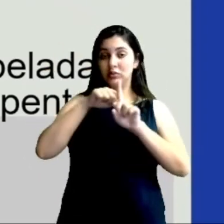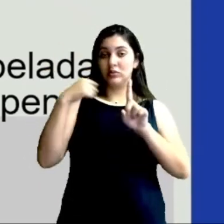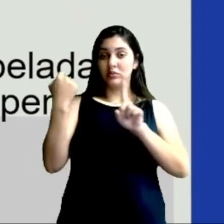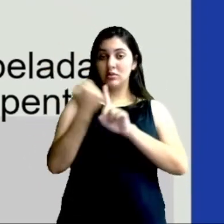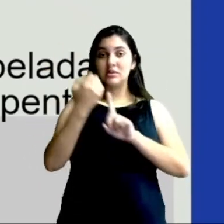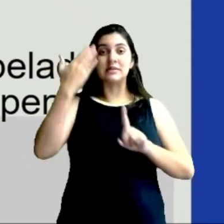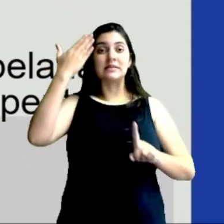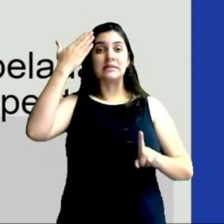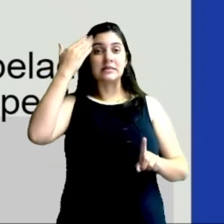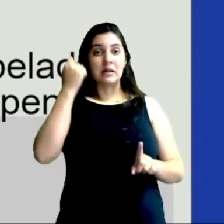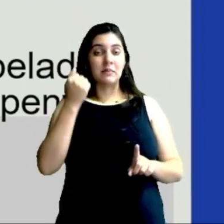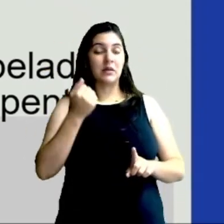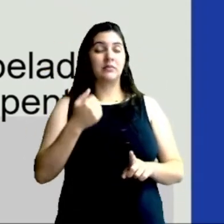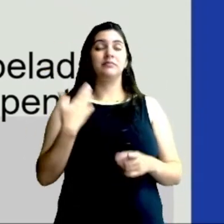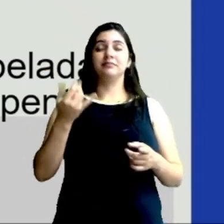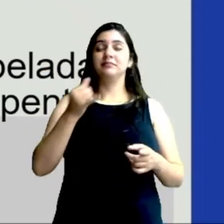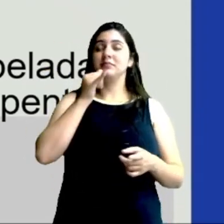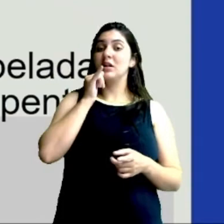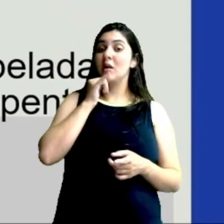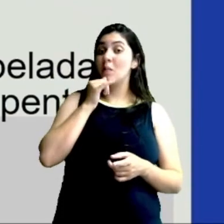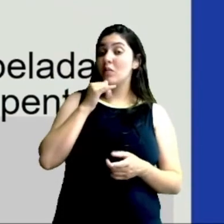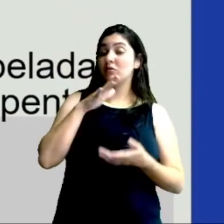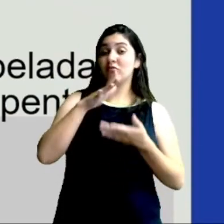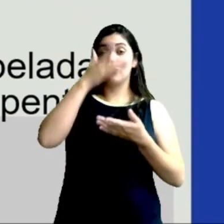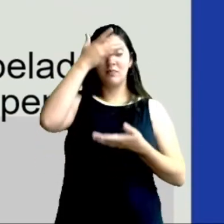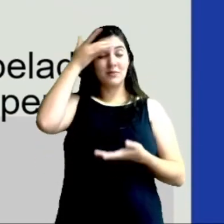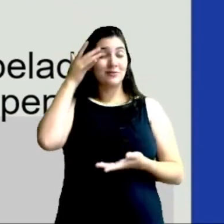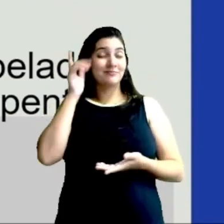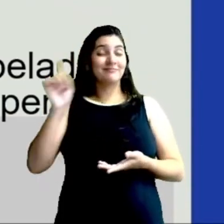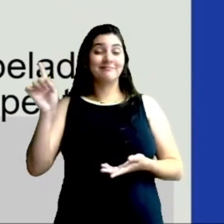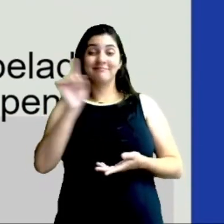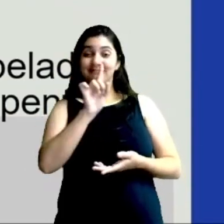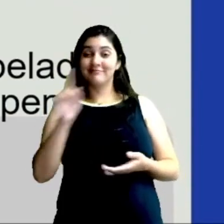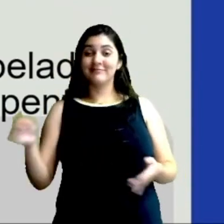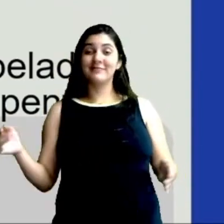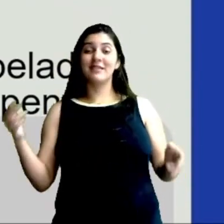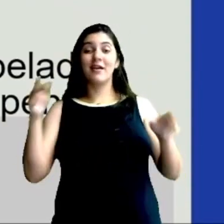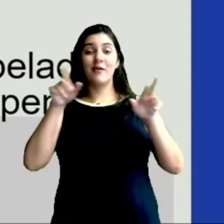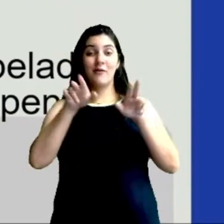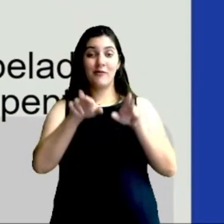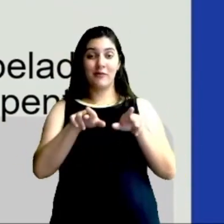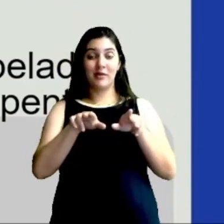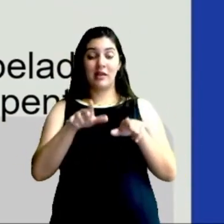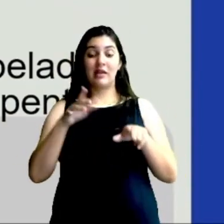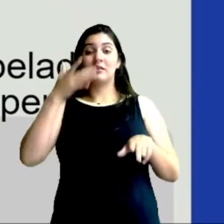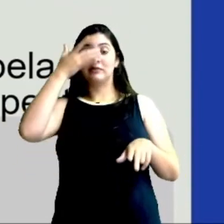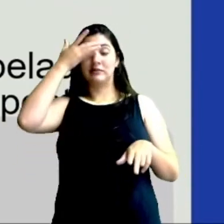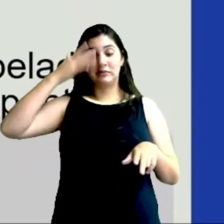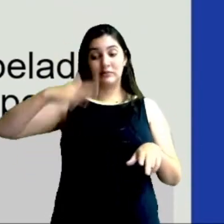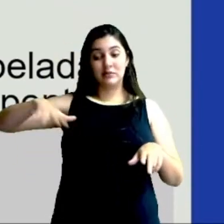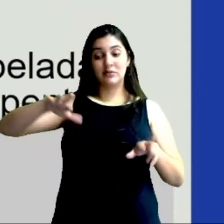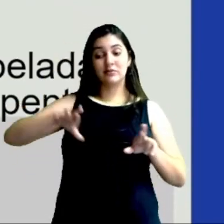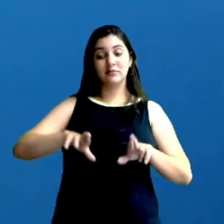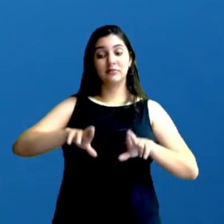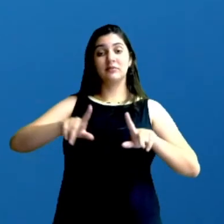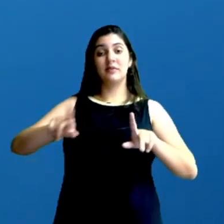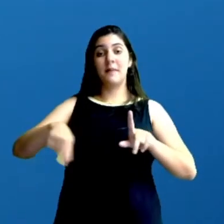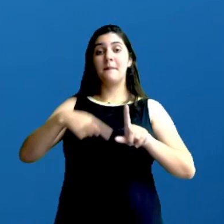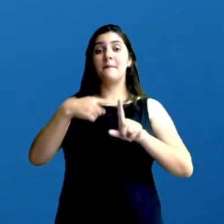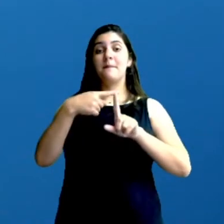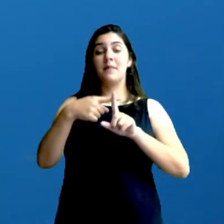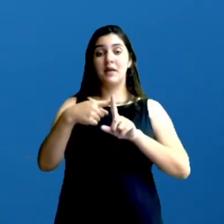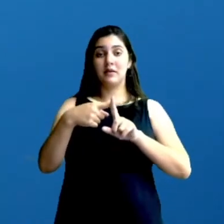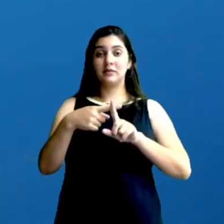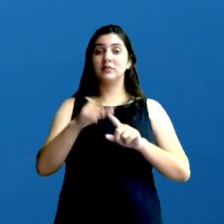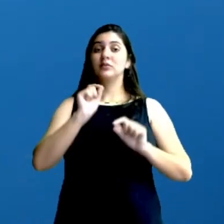ver que nem todo mundo é igual não é isso e todo mundo é diferente mas